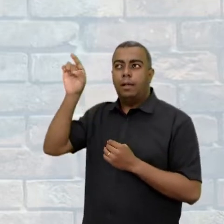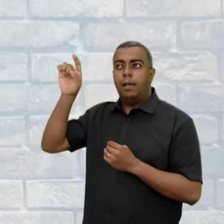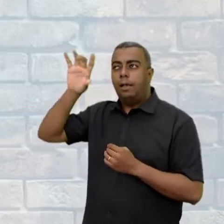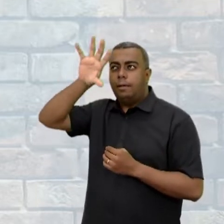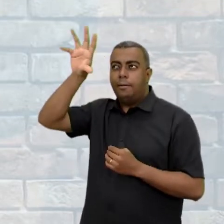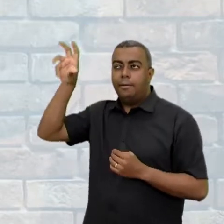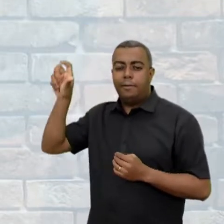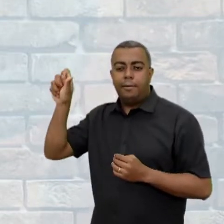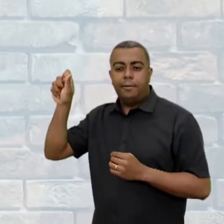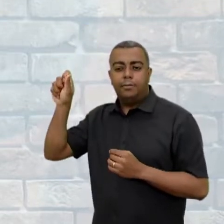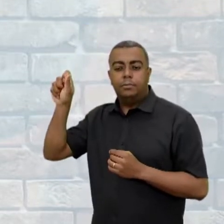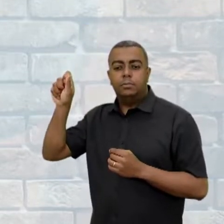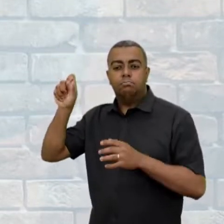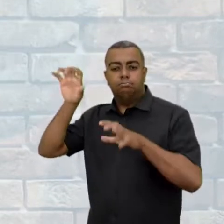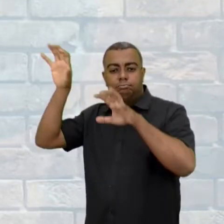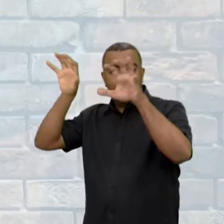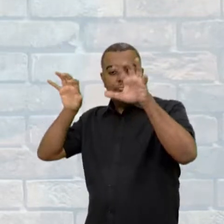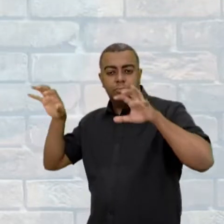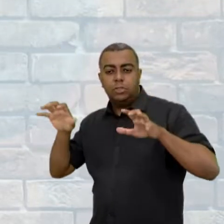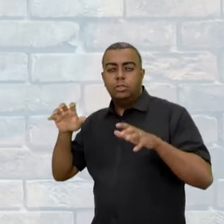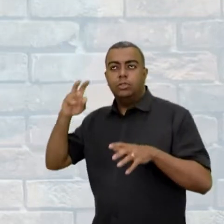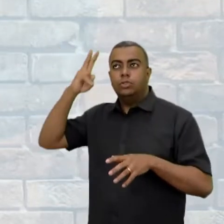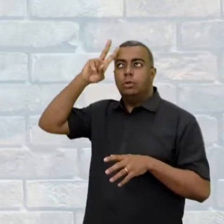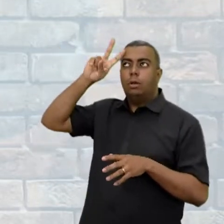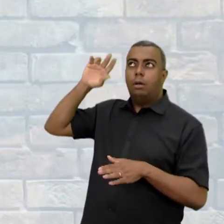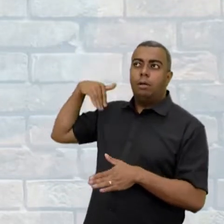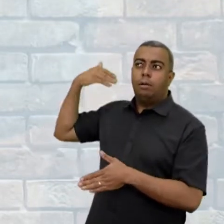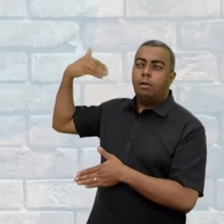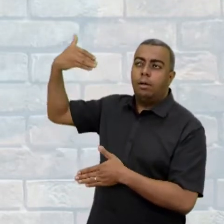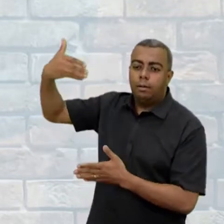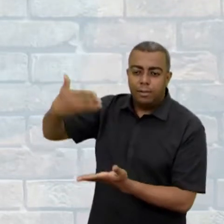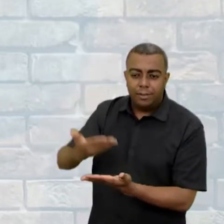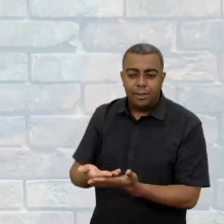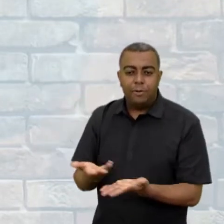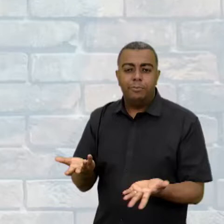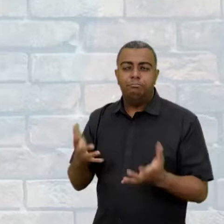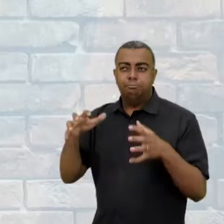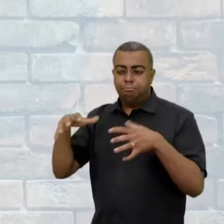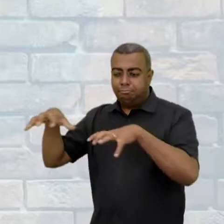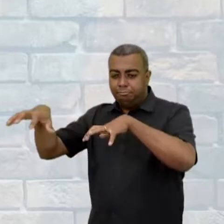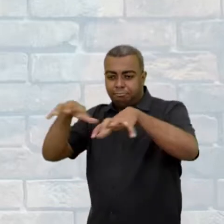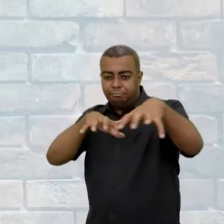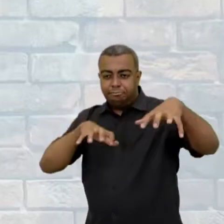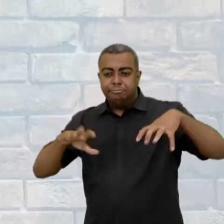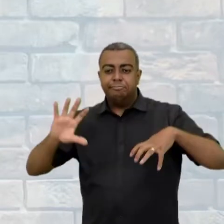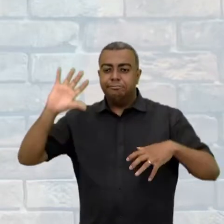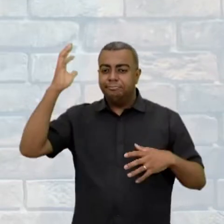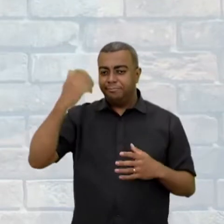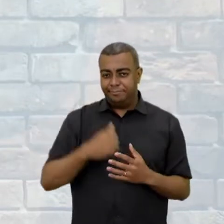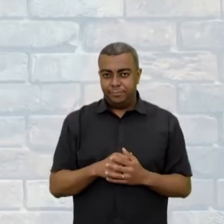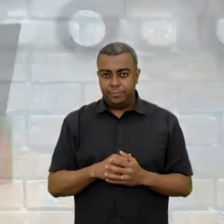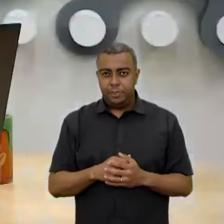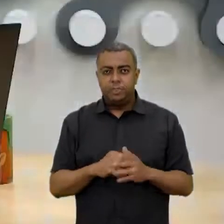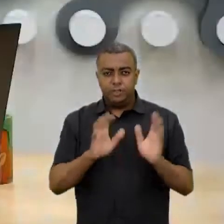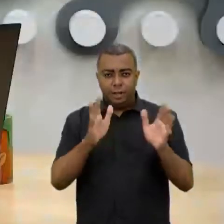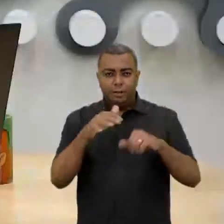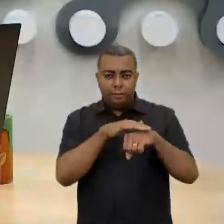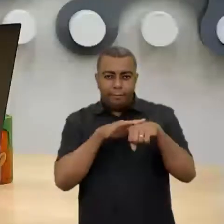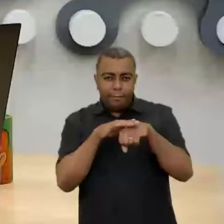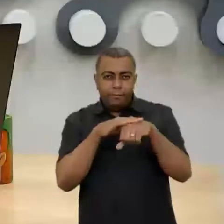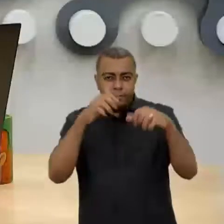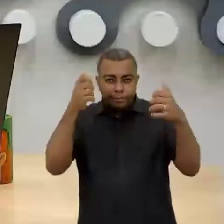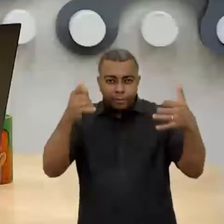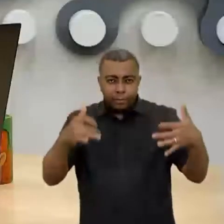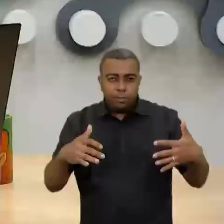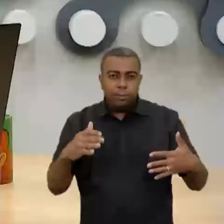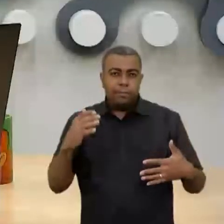africanos, remontando aspectos da antiguidade desses povos. Então, algo que a gente tem conversado muito é acerca